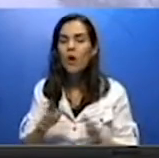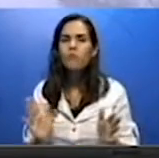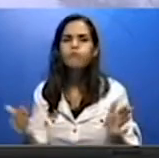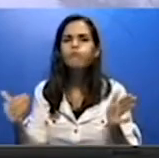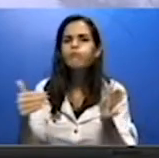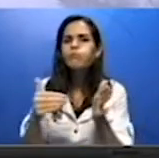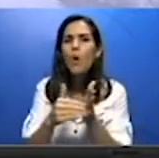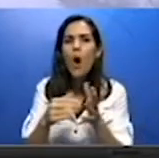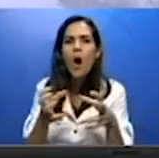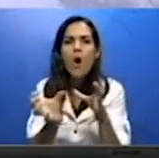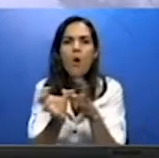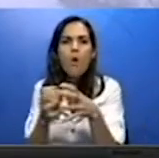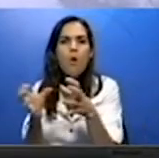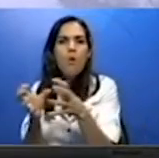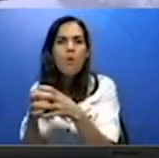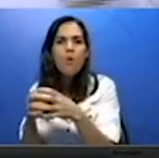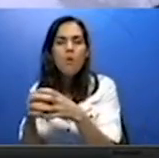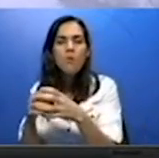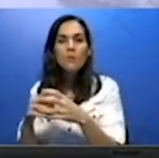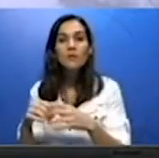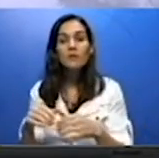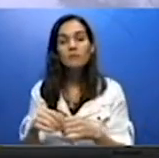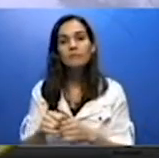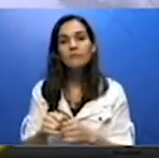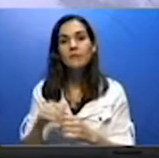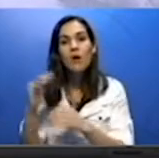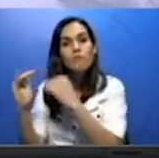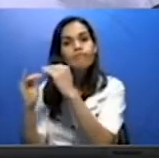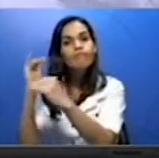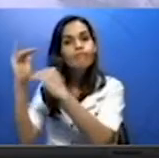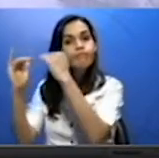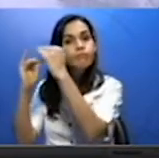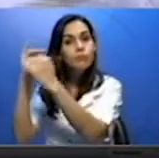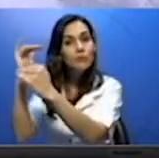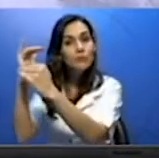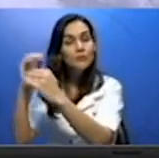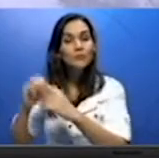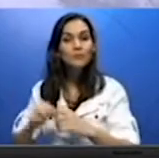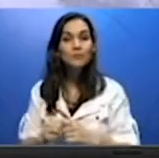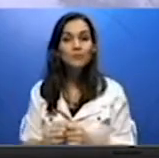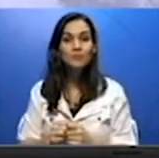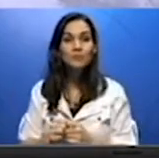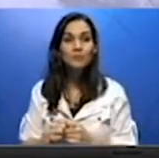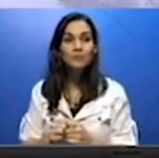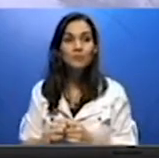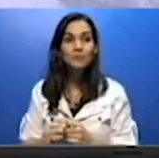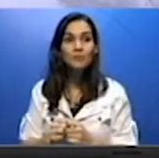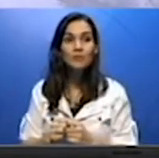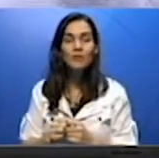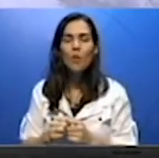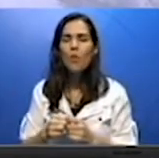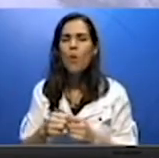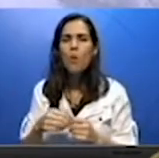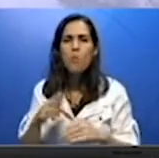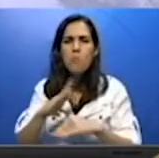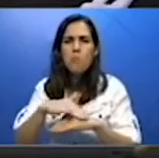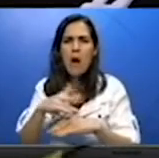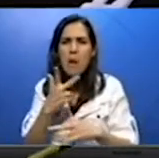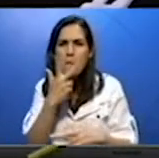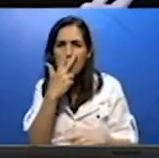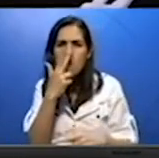evolutiva e os animais mais aparentados evolutivamente com os cordados são os equinodermas